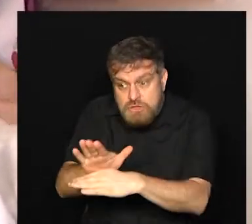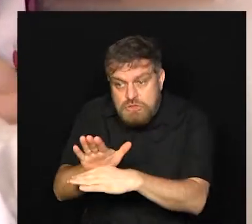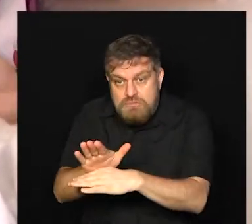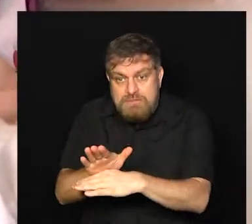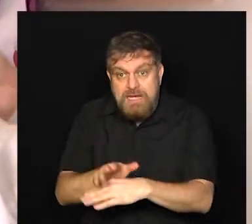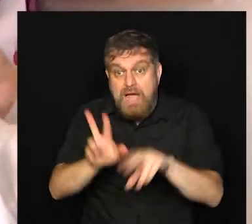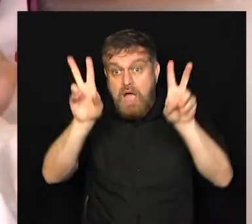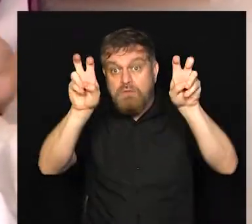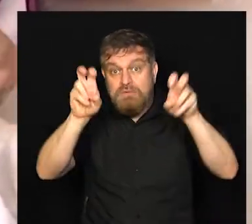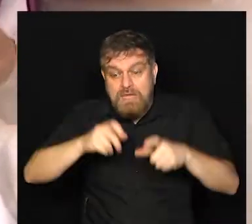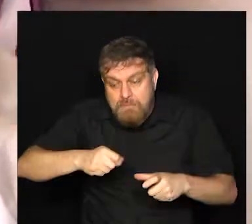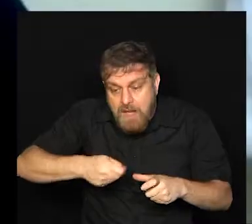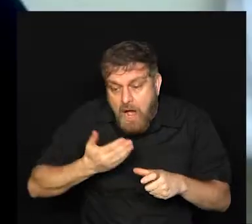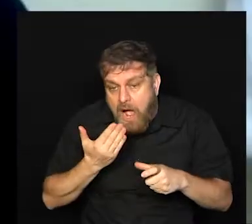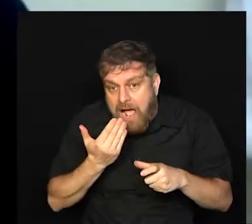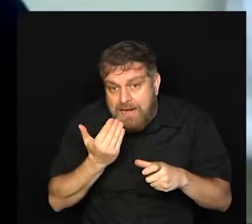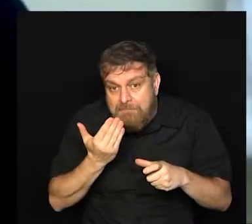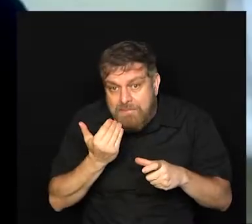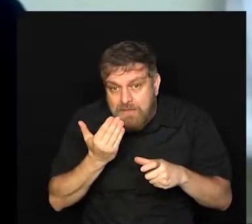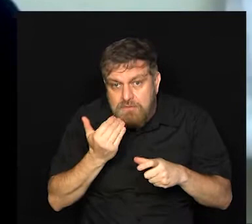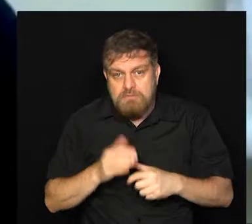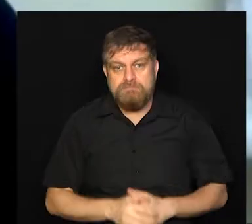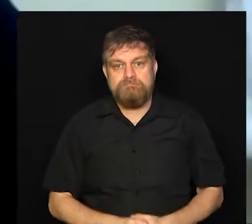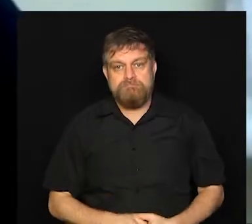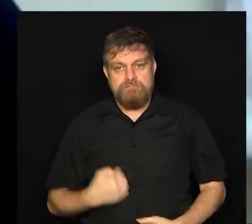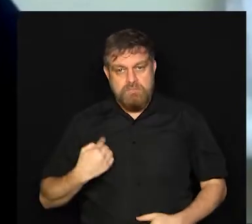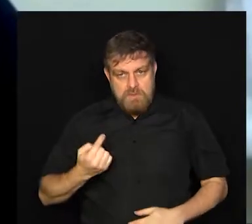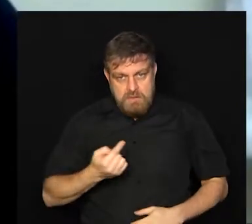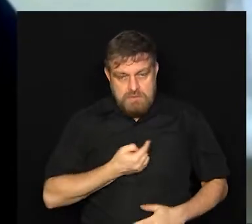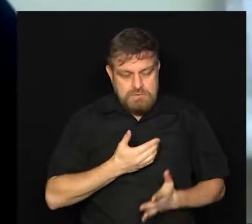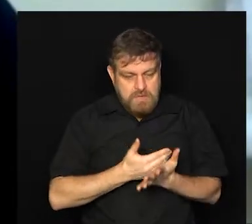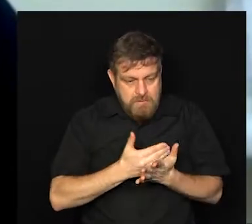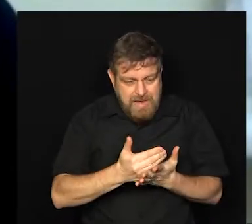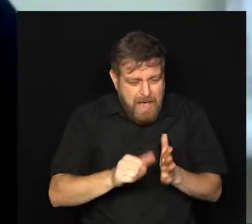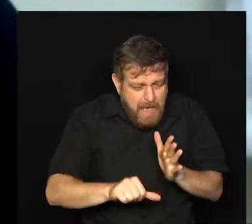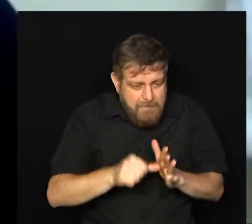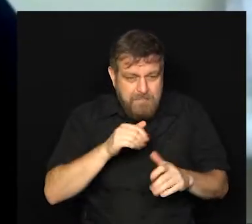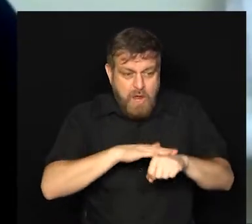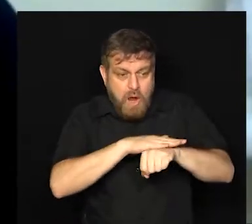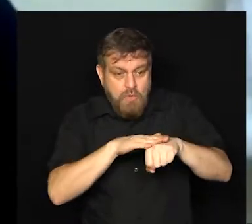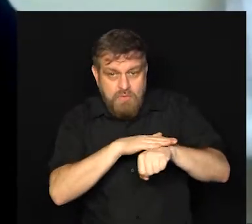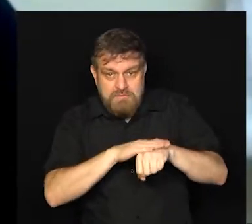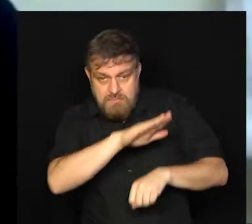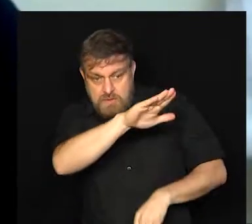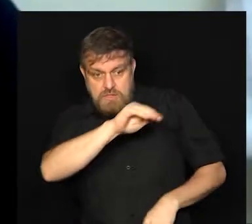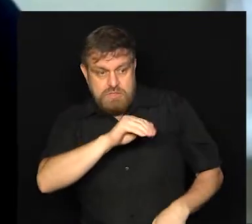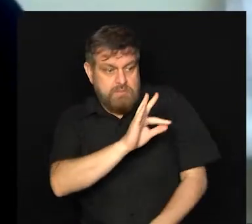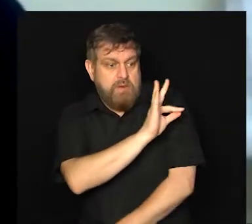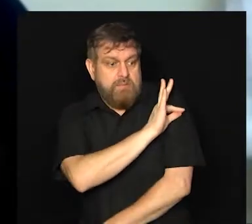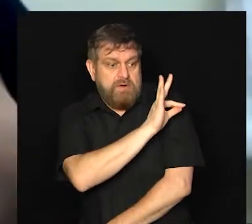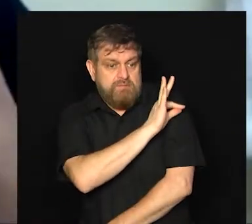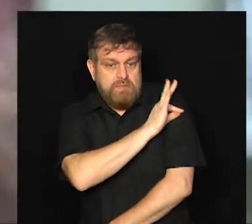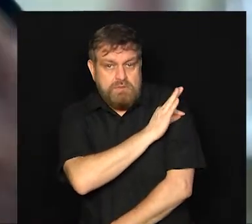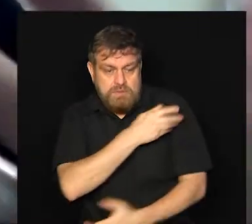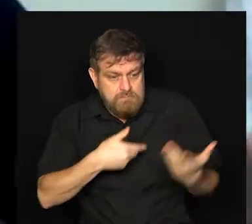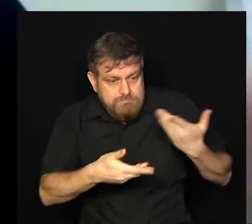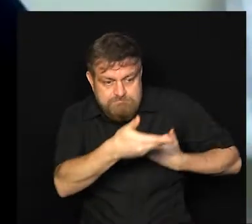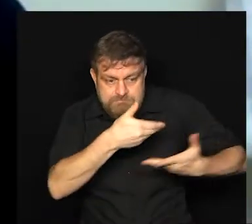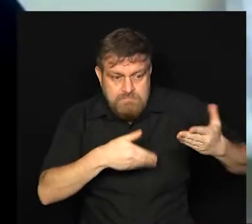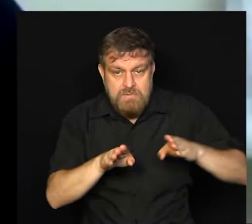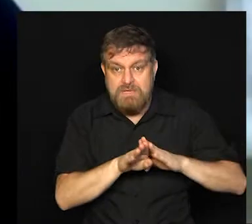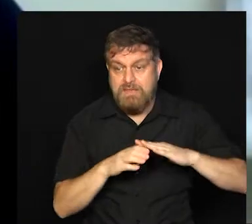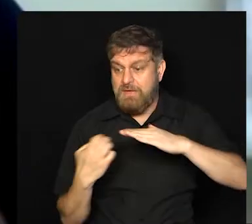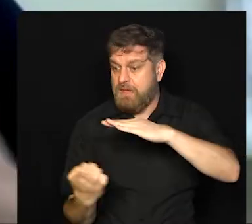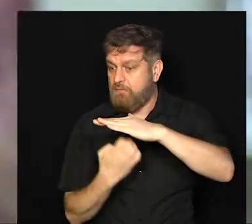de alimentos. Então, nós começamos a nossa primeira conversa com o poder público nesse sentido e com as